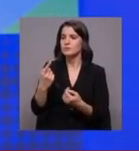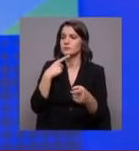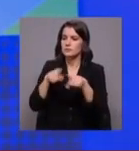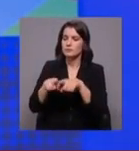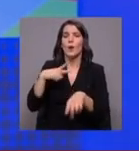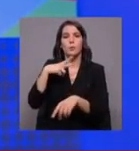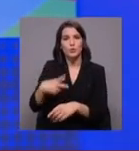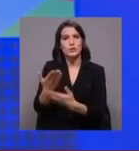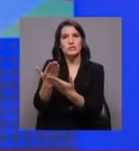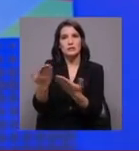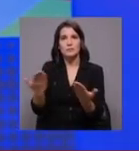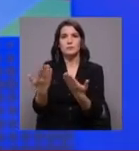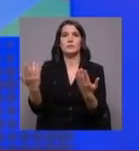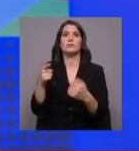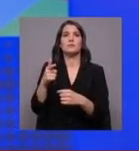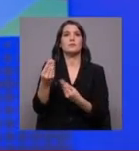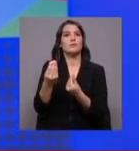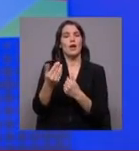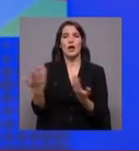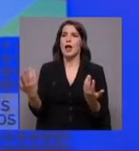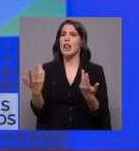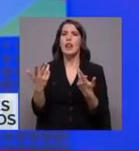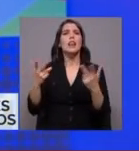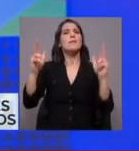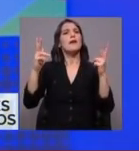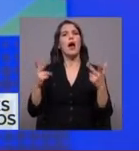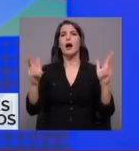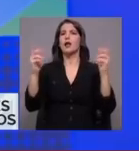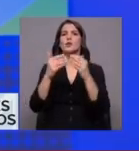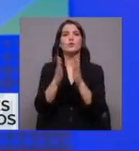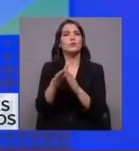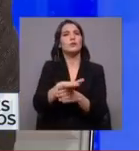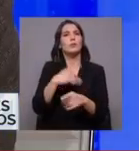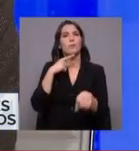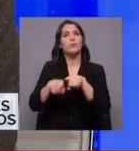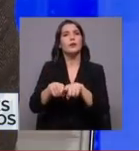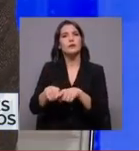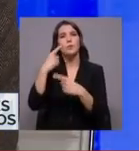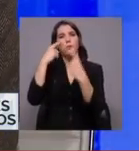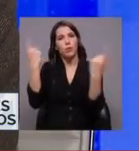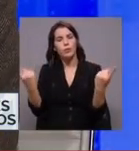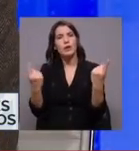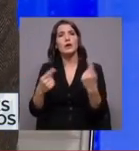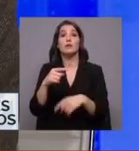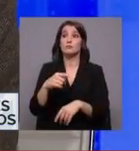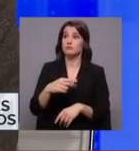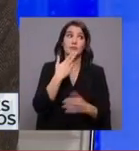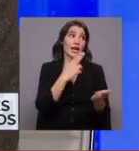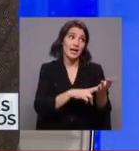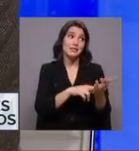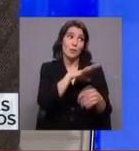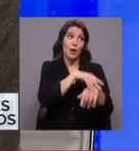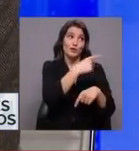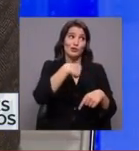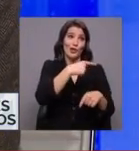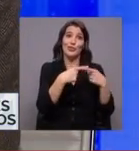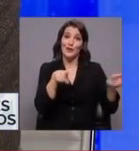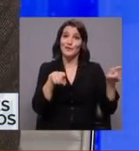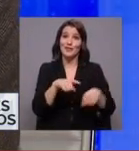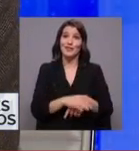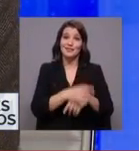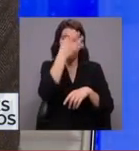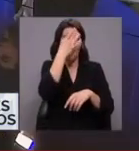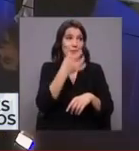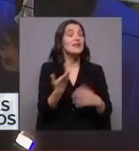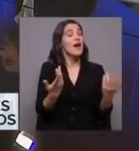portuguesa esta atitude liberal em todos os domínios da vida público já também não só na vida real isso é que nós também nos diferentes ser um bloco de